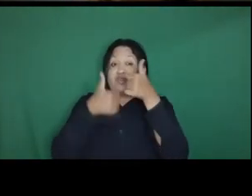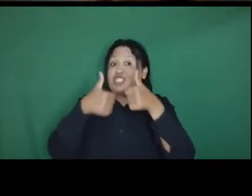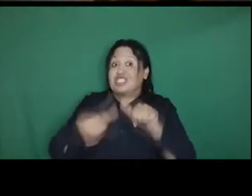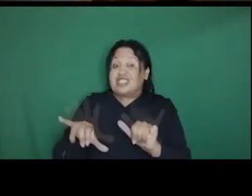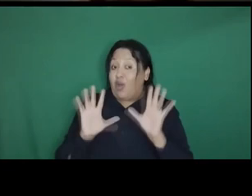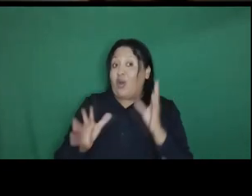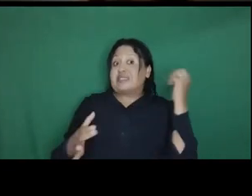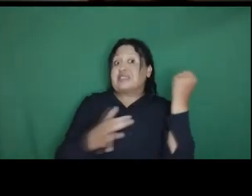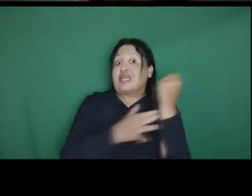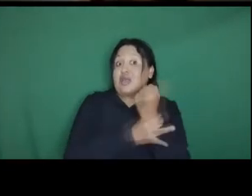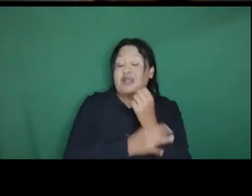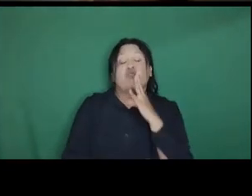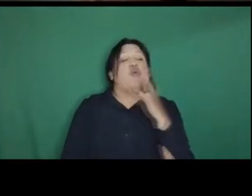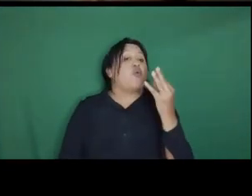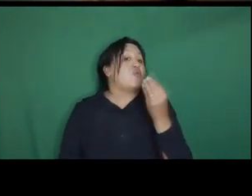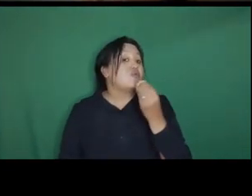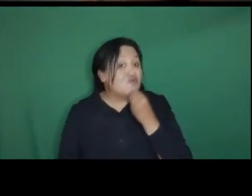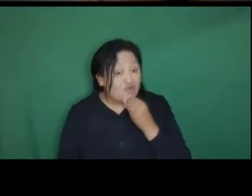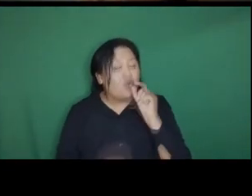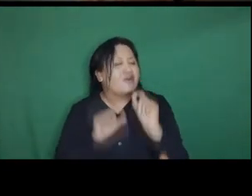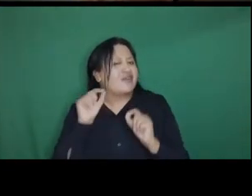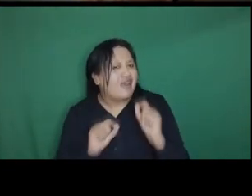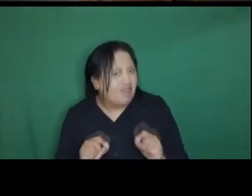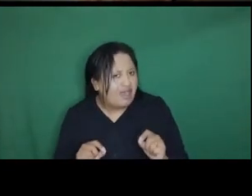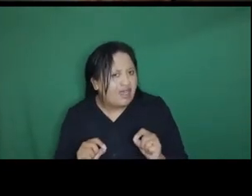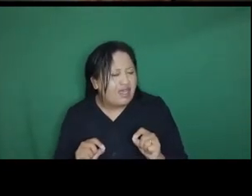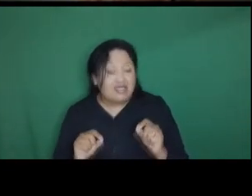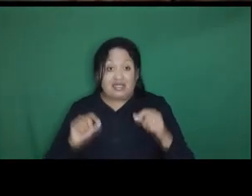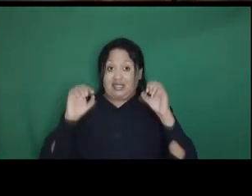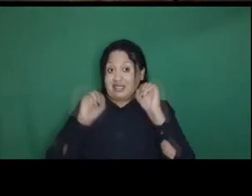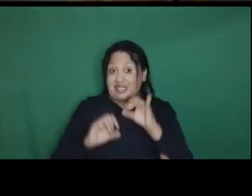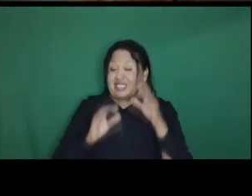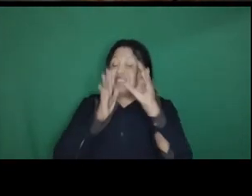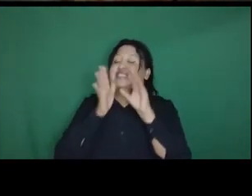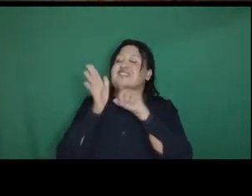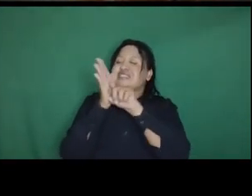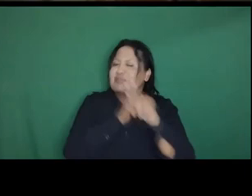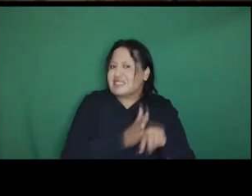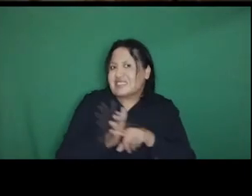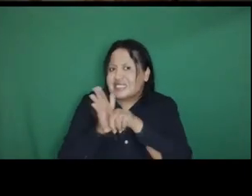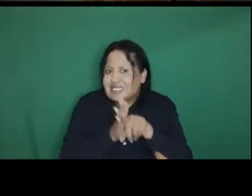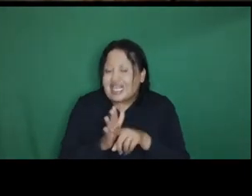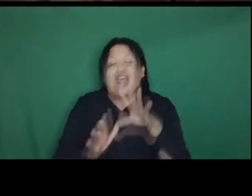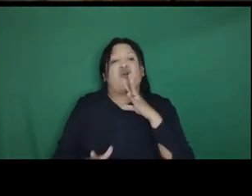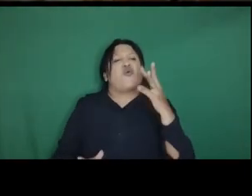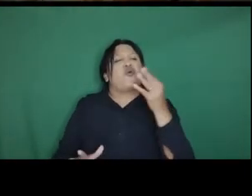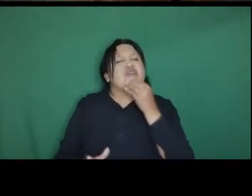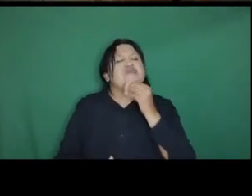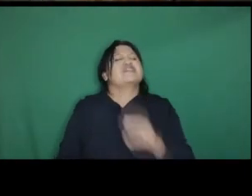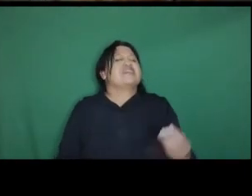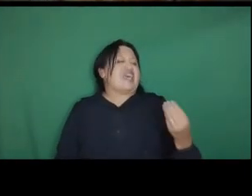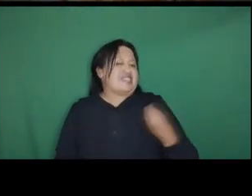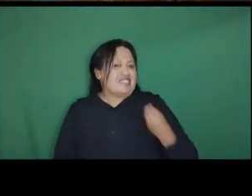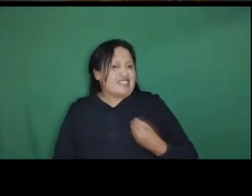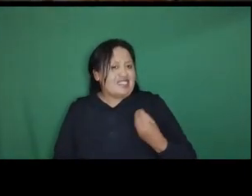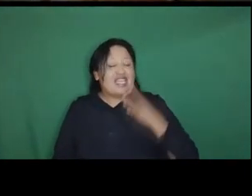o que né científico que é o conhecimento que ele existe a partir da experimentação coleta de